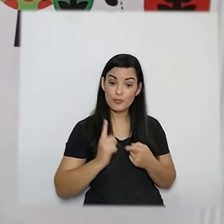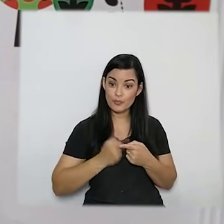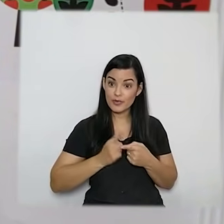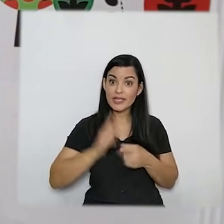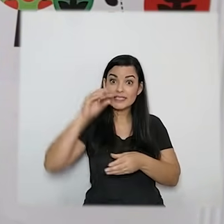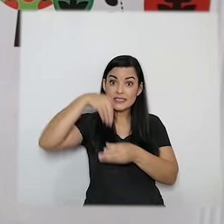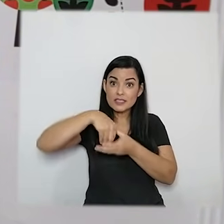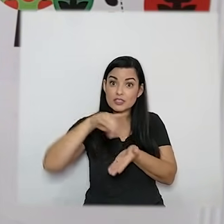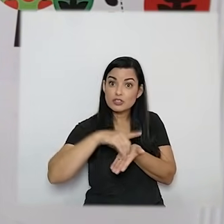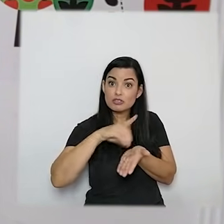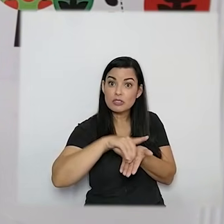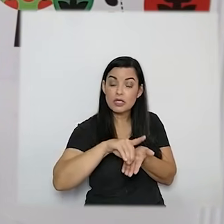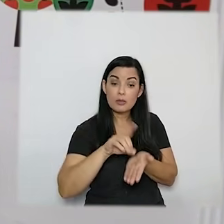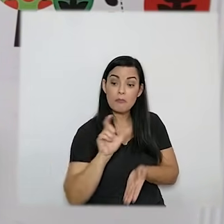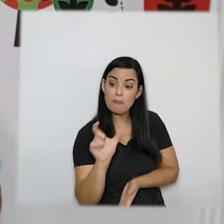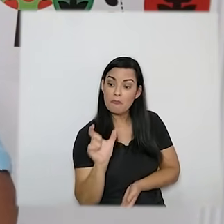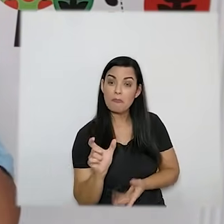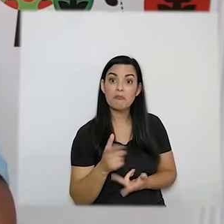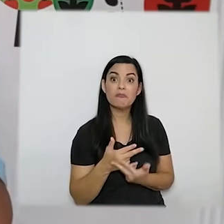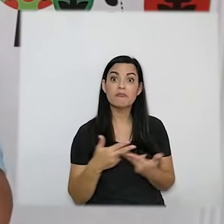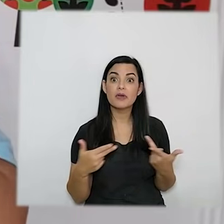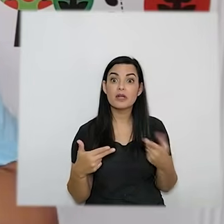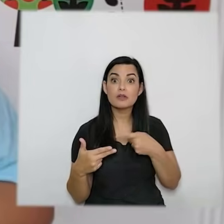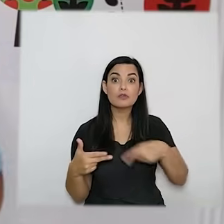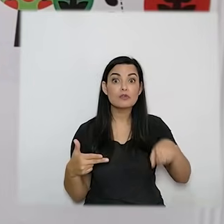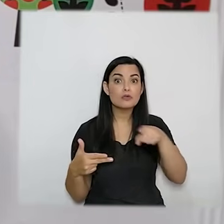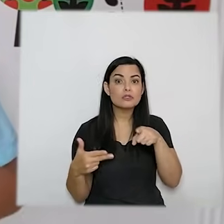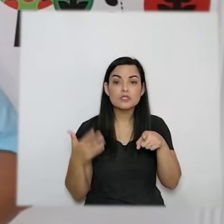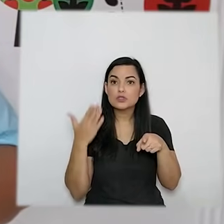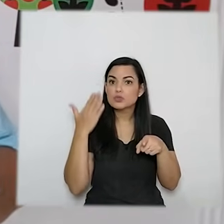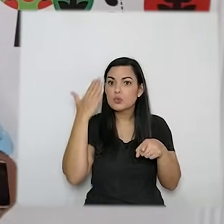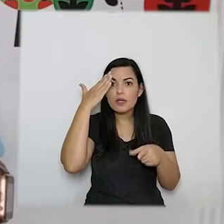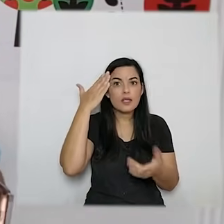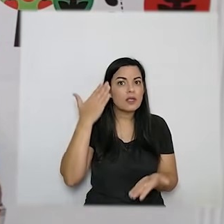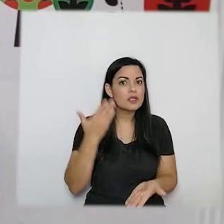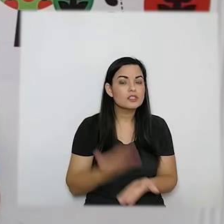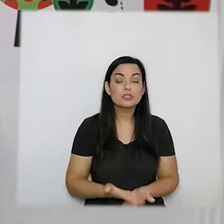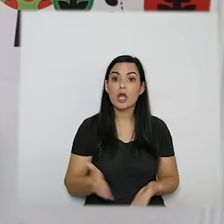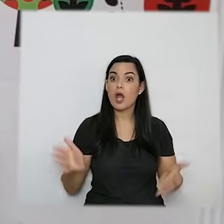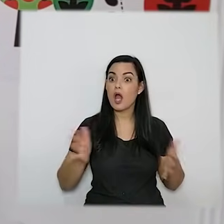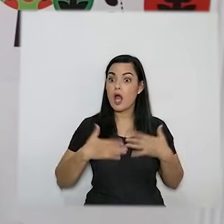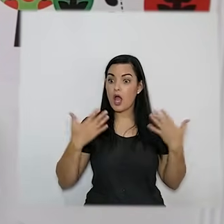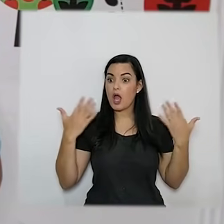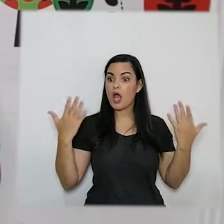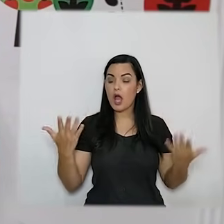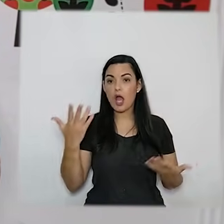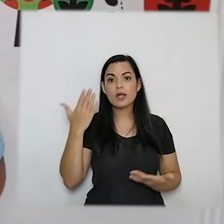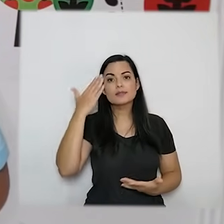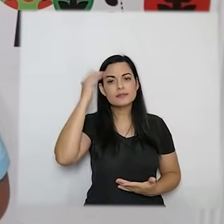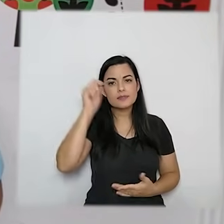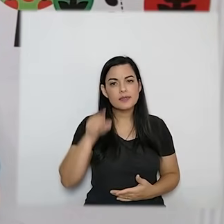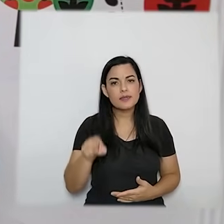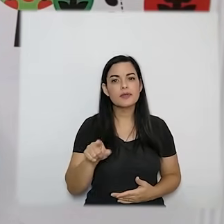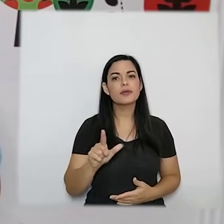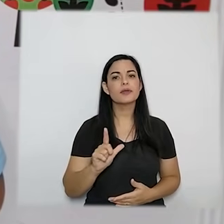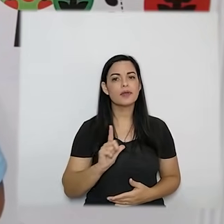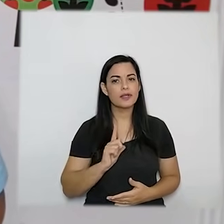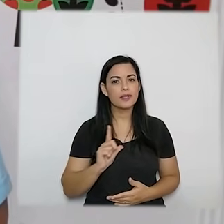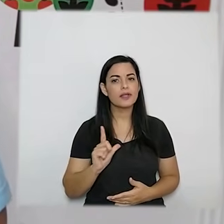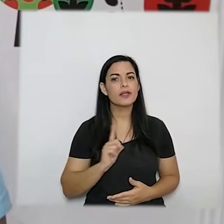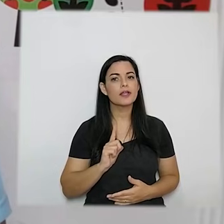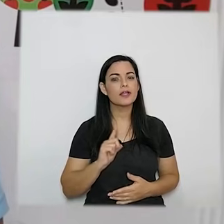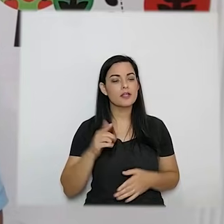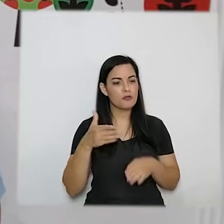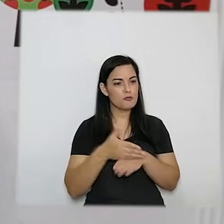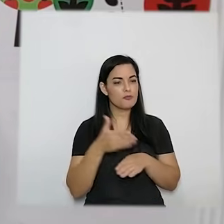no dicionário que, olha, vocês ficariam assustados em saber que elas fazem